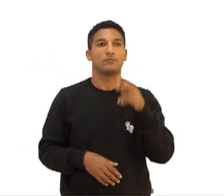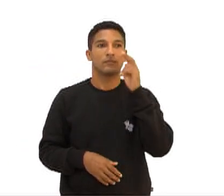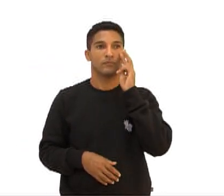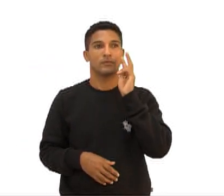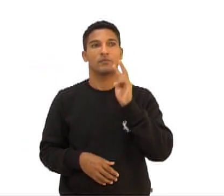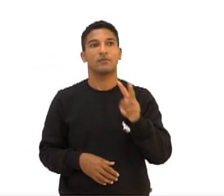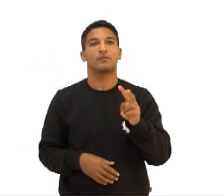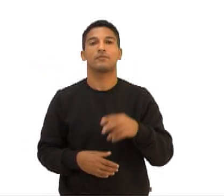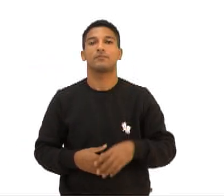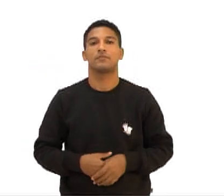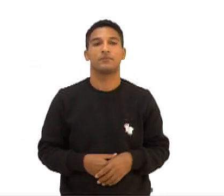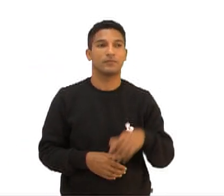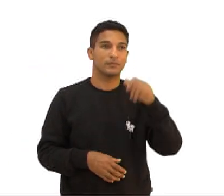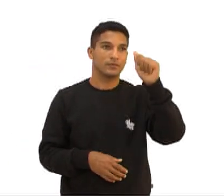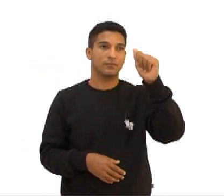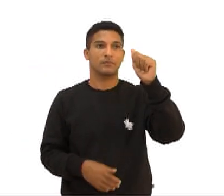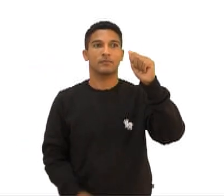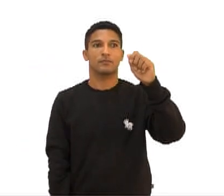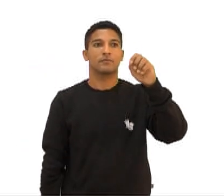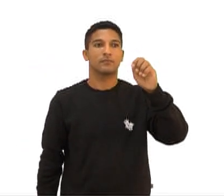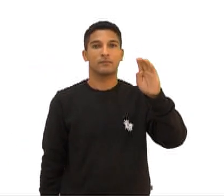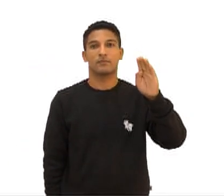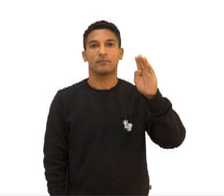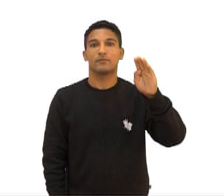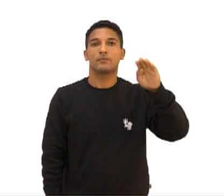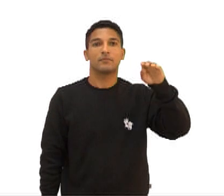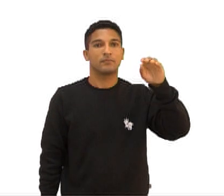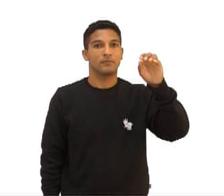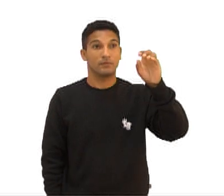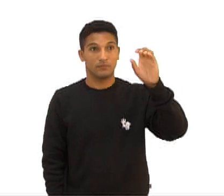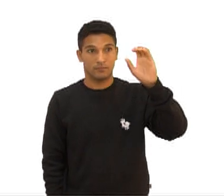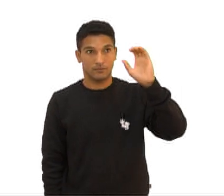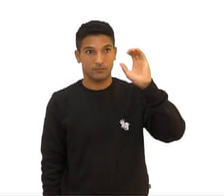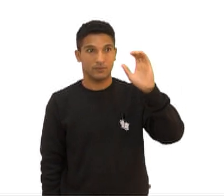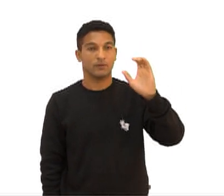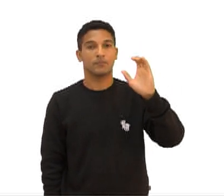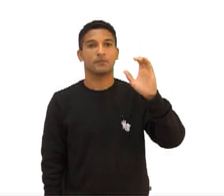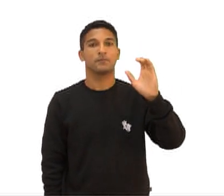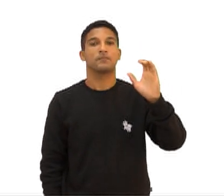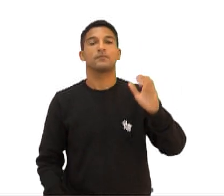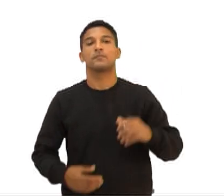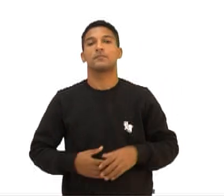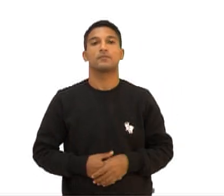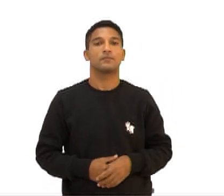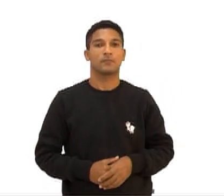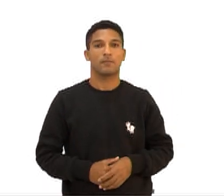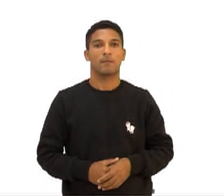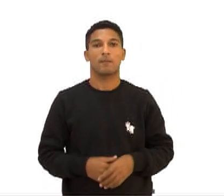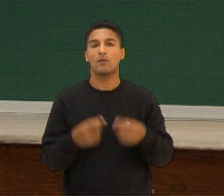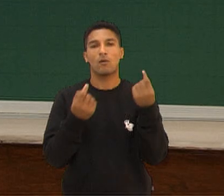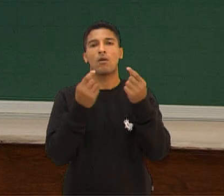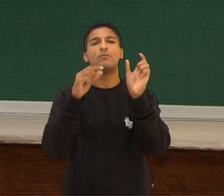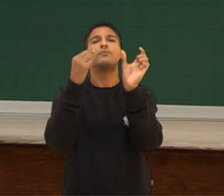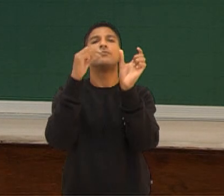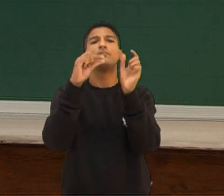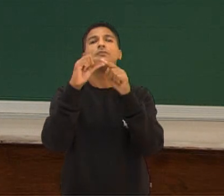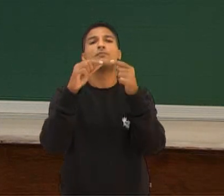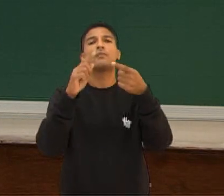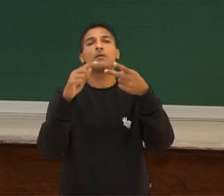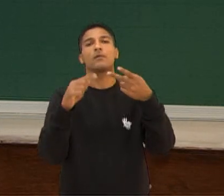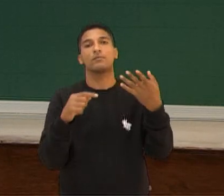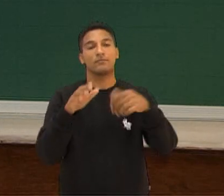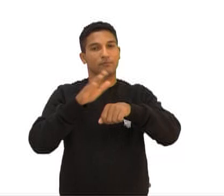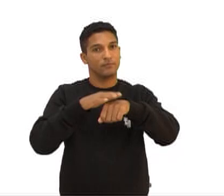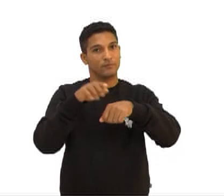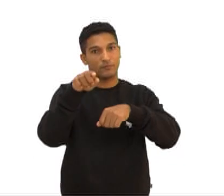O que e o se. Ou C. Que, o qual, os quais ou a qual. Com